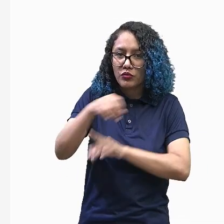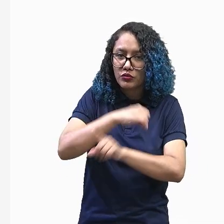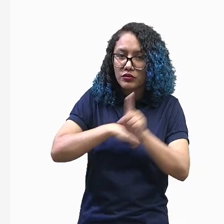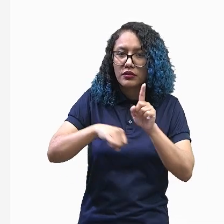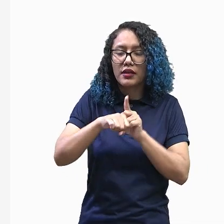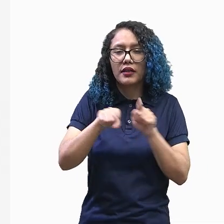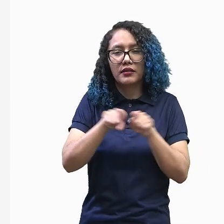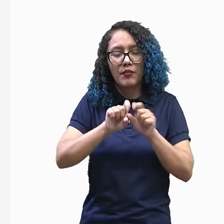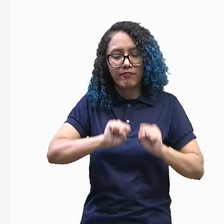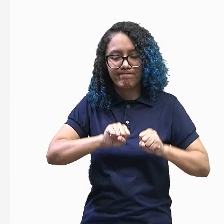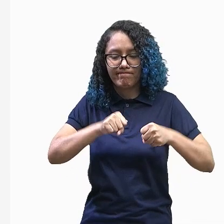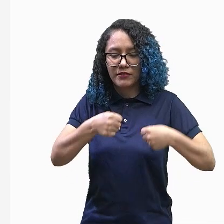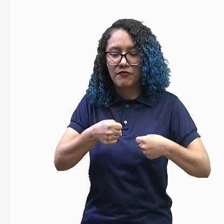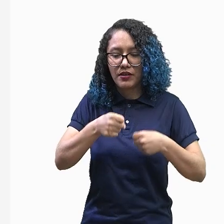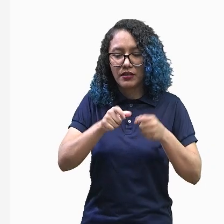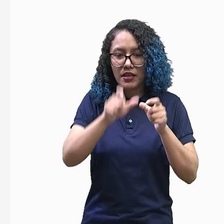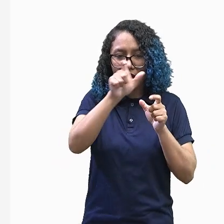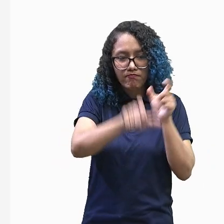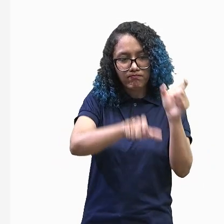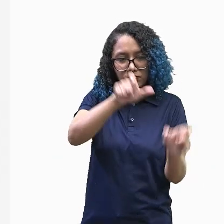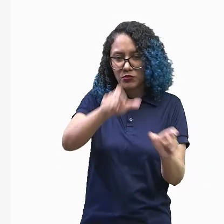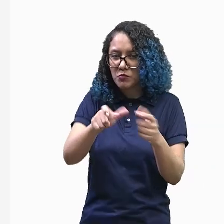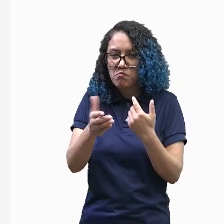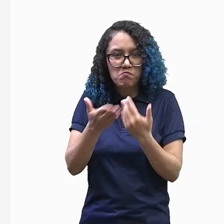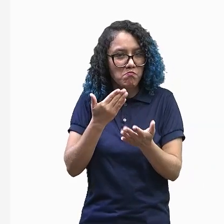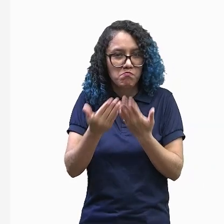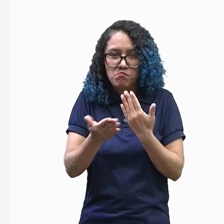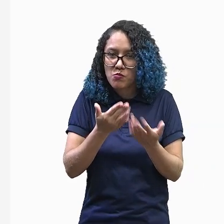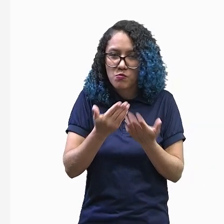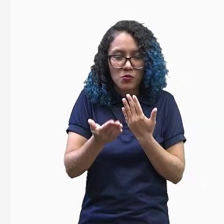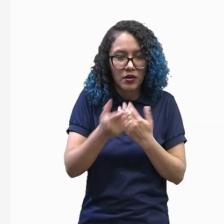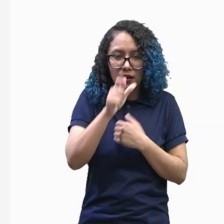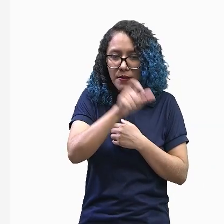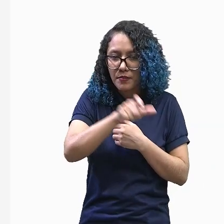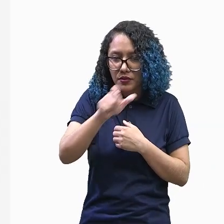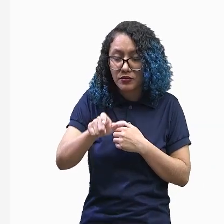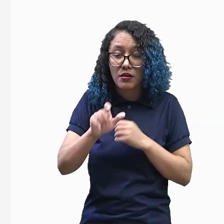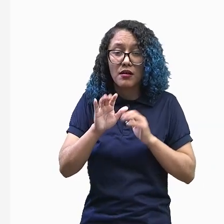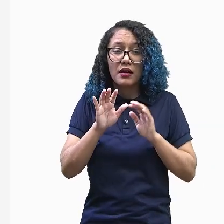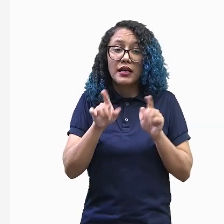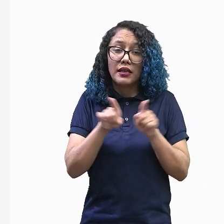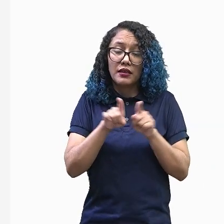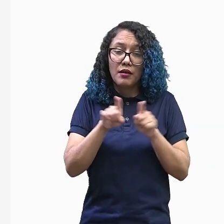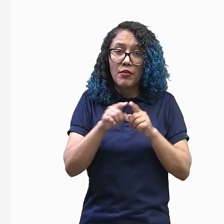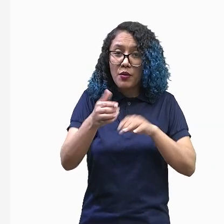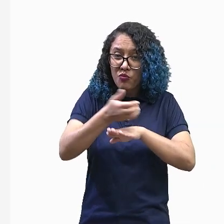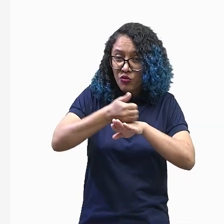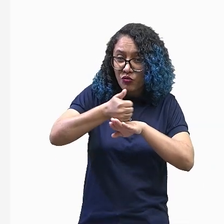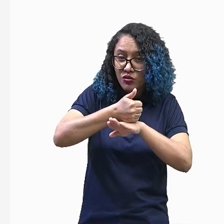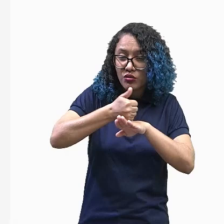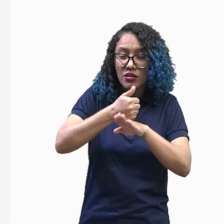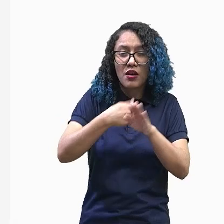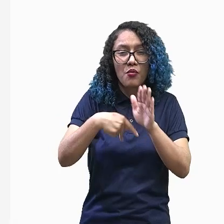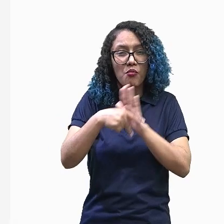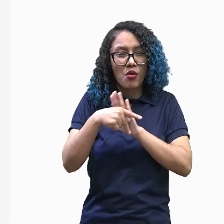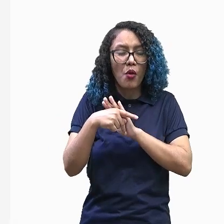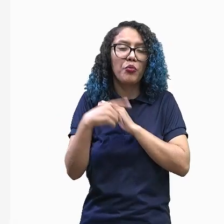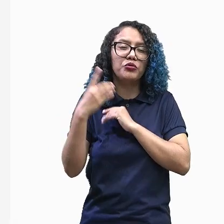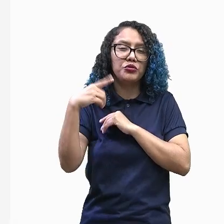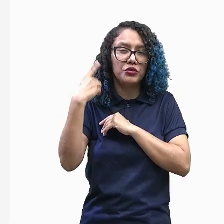né, seja ele quem for, os profissionais do direito, que são os advogados,